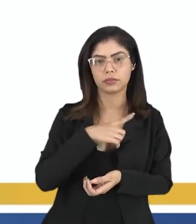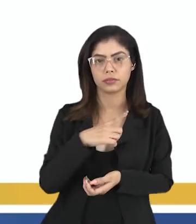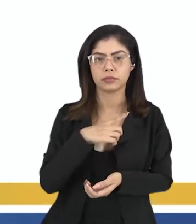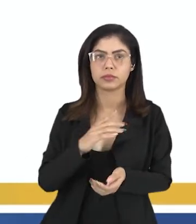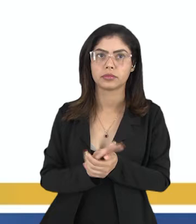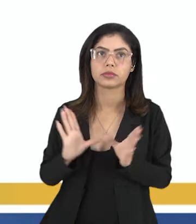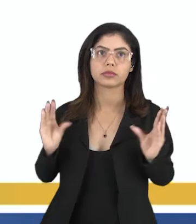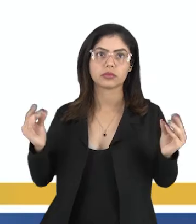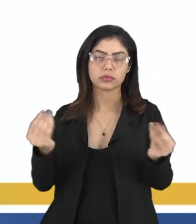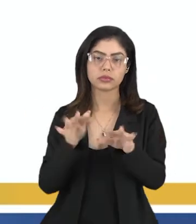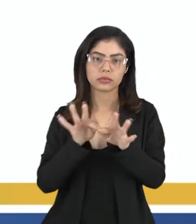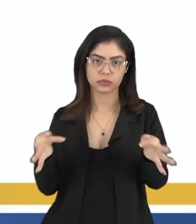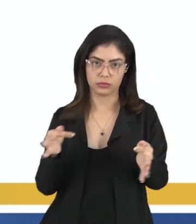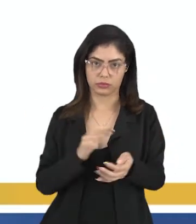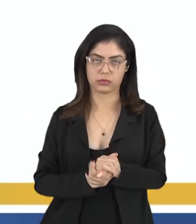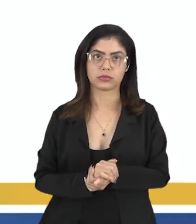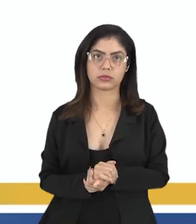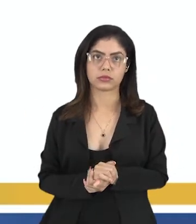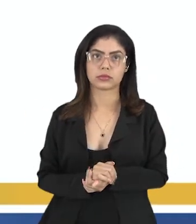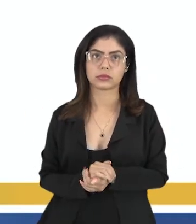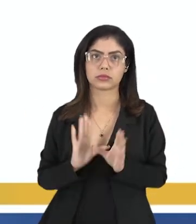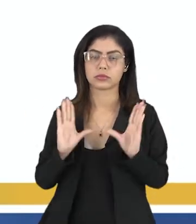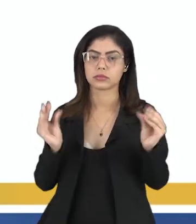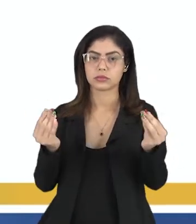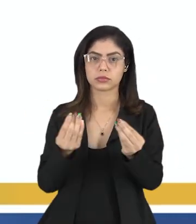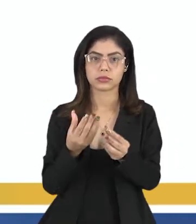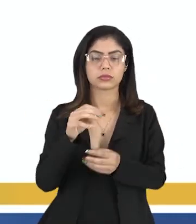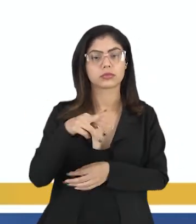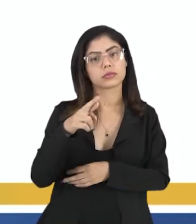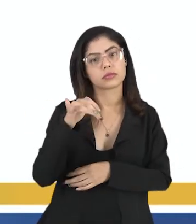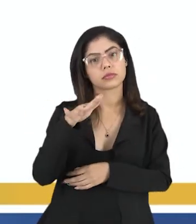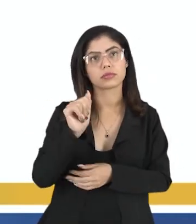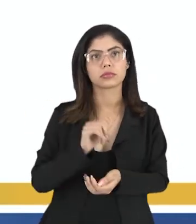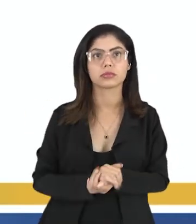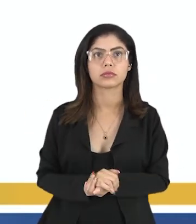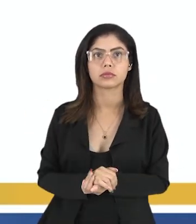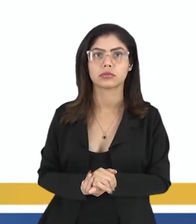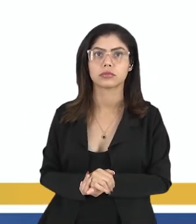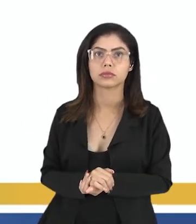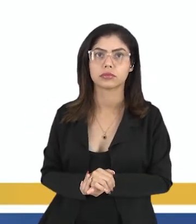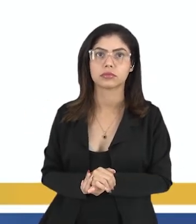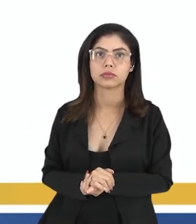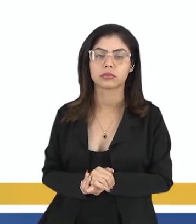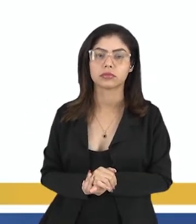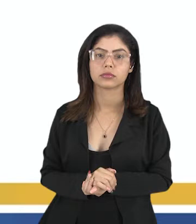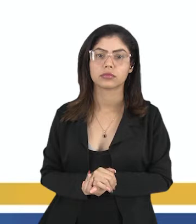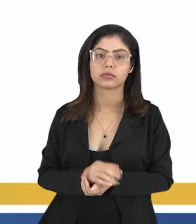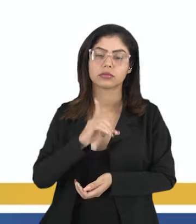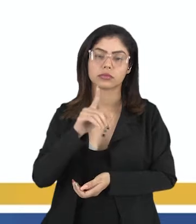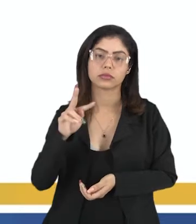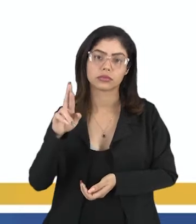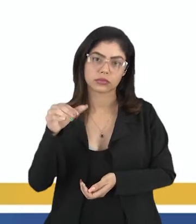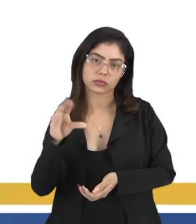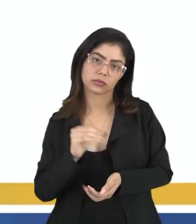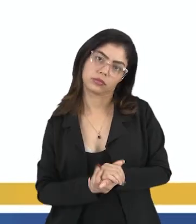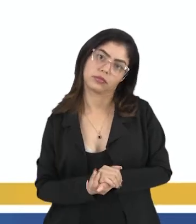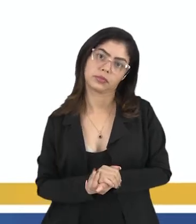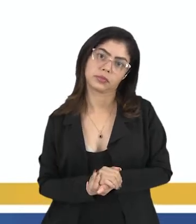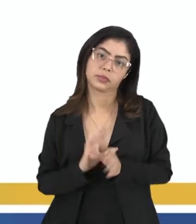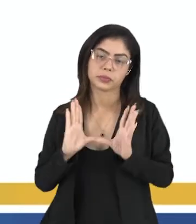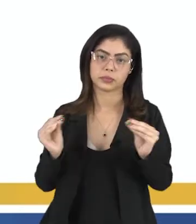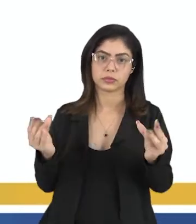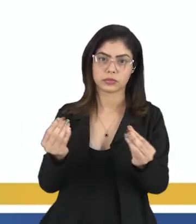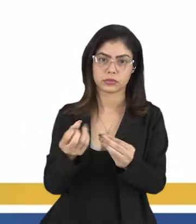uma substância simples e uma substância composta. E no lado do produto, que é a formação dessas